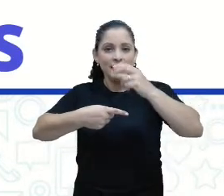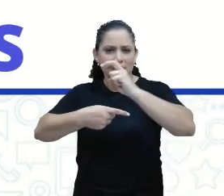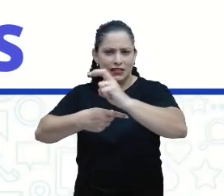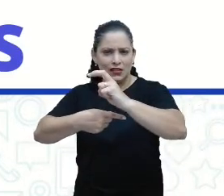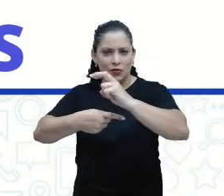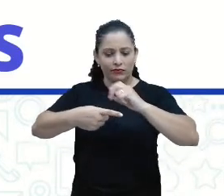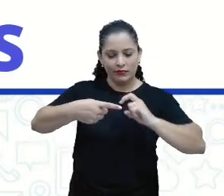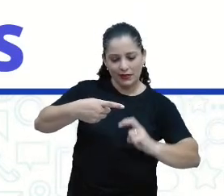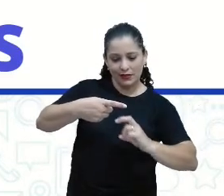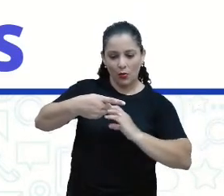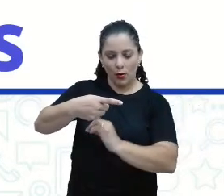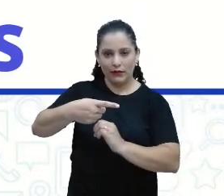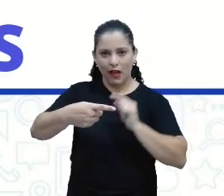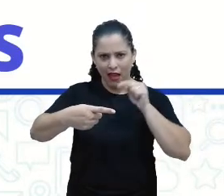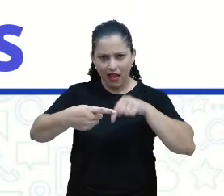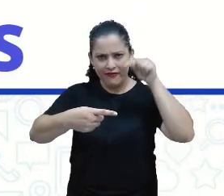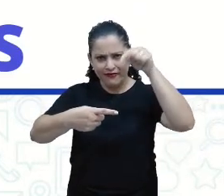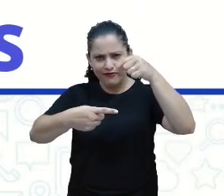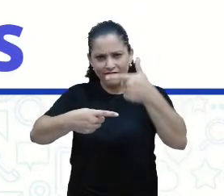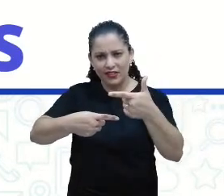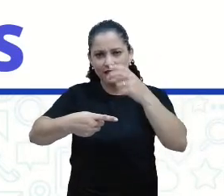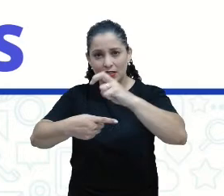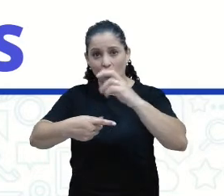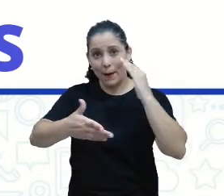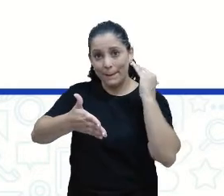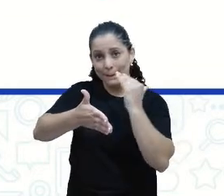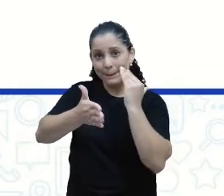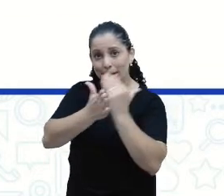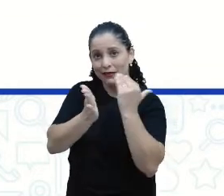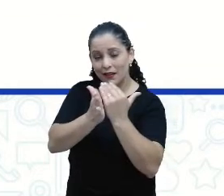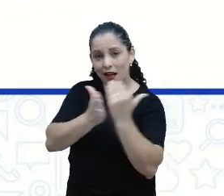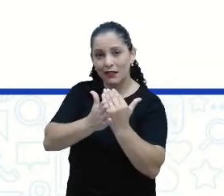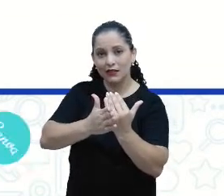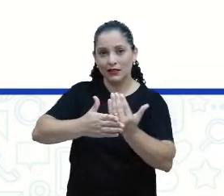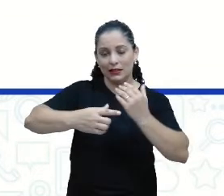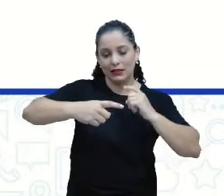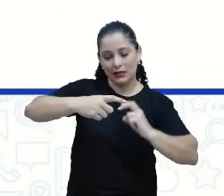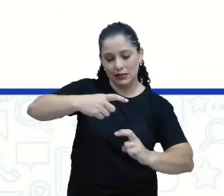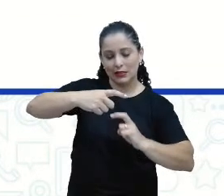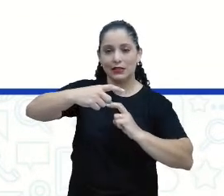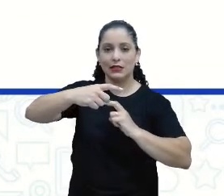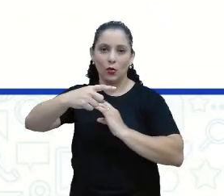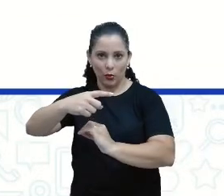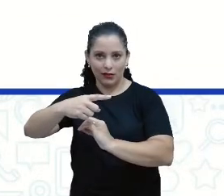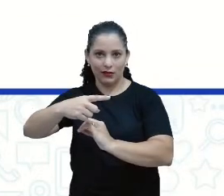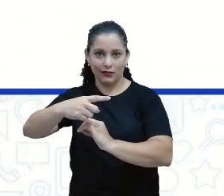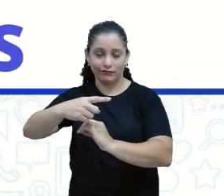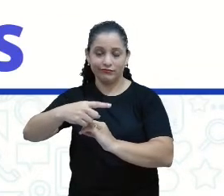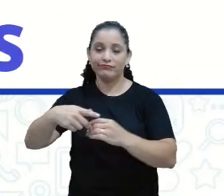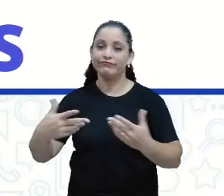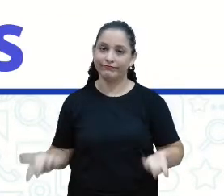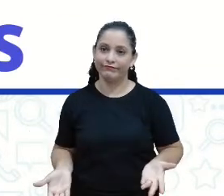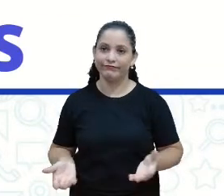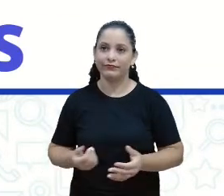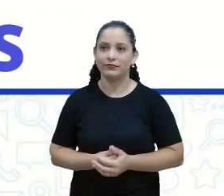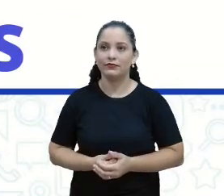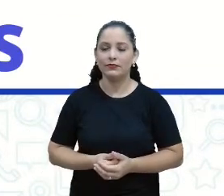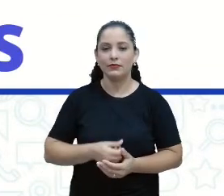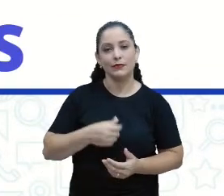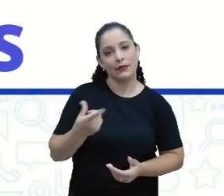25 é a metade de 50? Sim ou não? Então, pode notar que 15 não é a